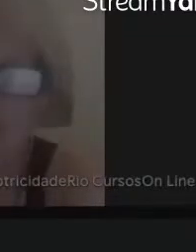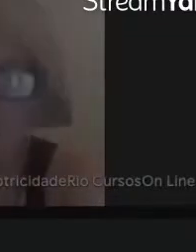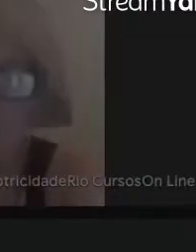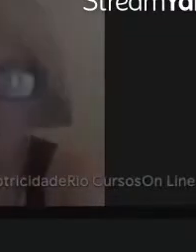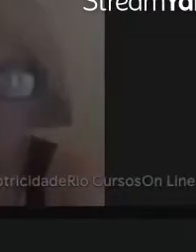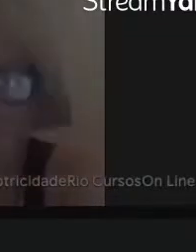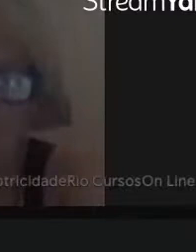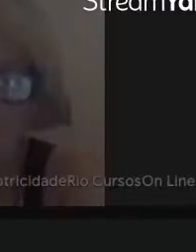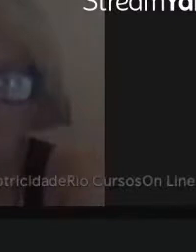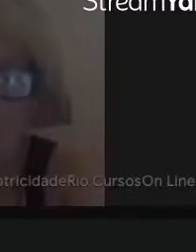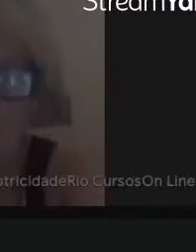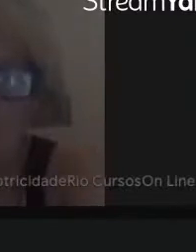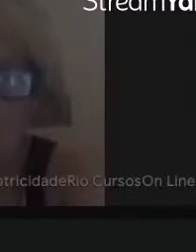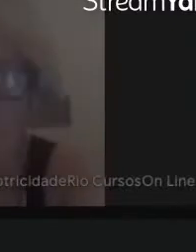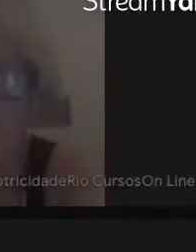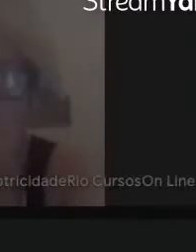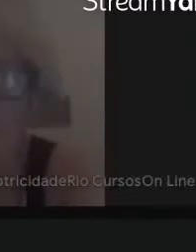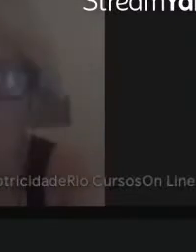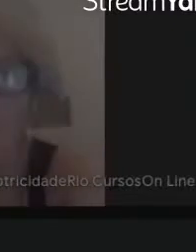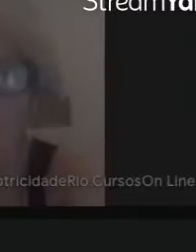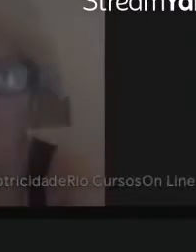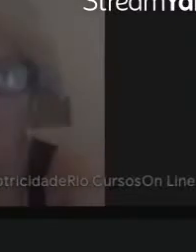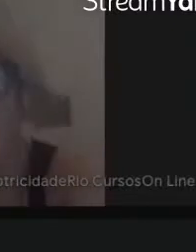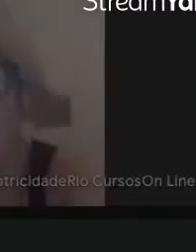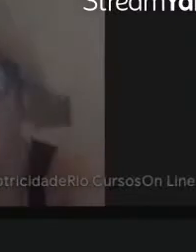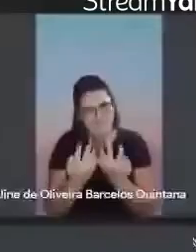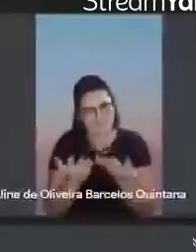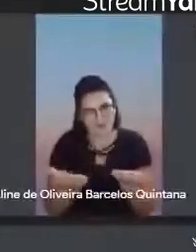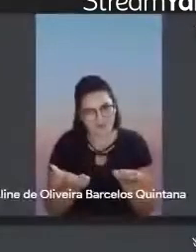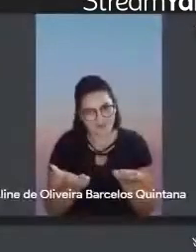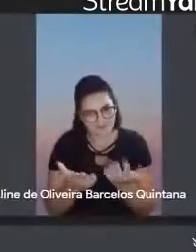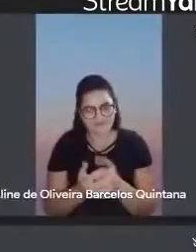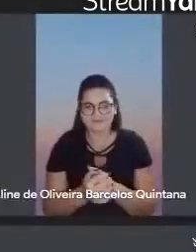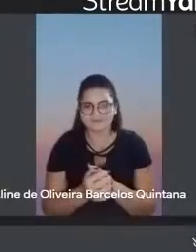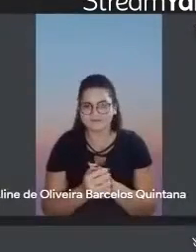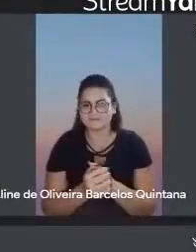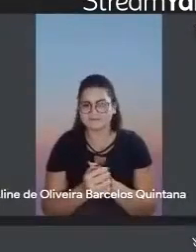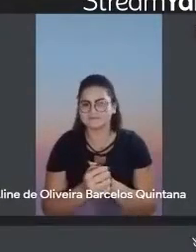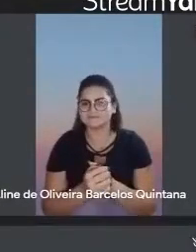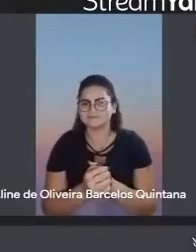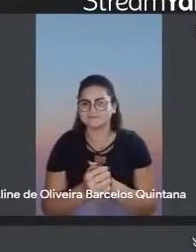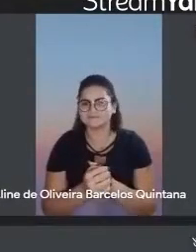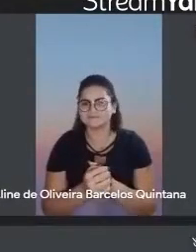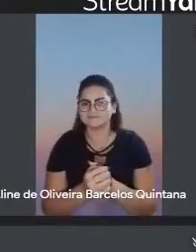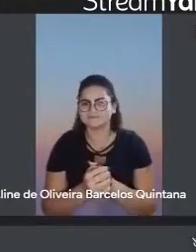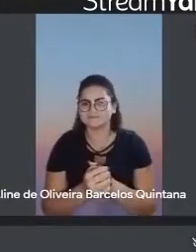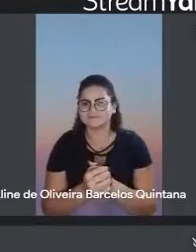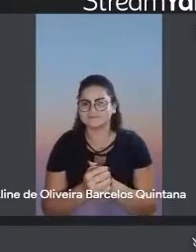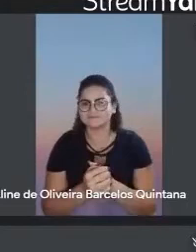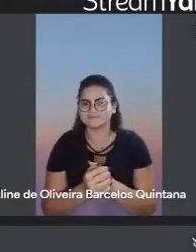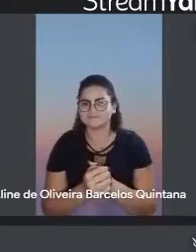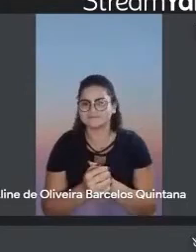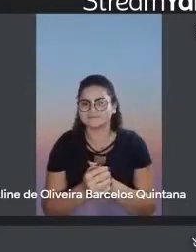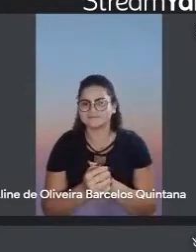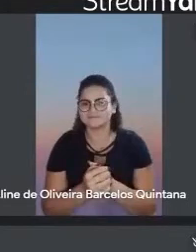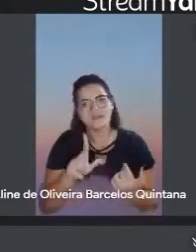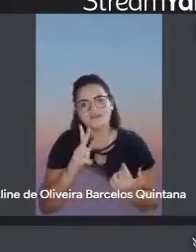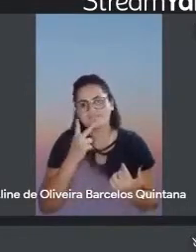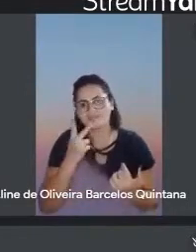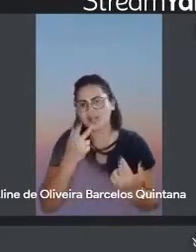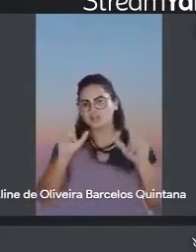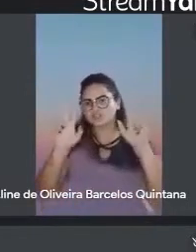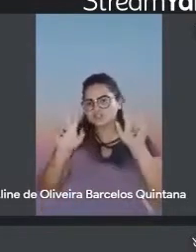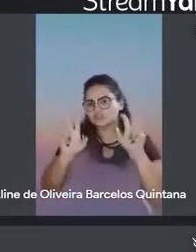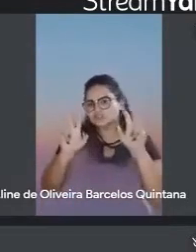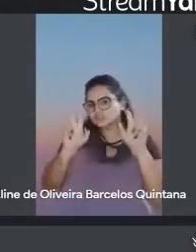hoje para conversar com a gente, com essa família que está aqui, né? Não, família não. Não estou aqui moralizando a questão, tá, gente? Família